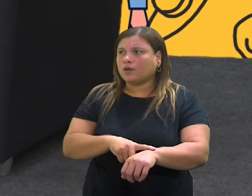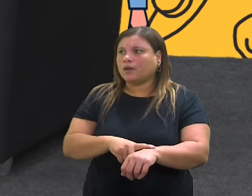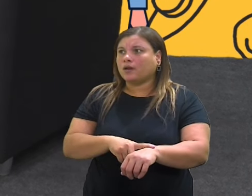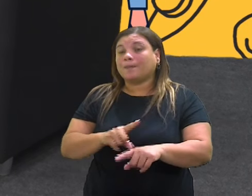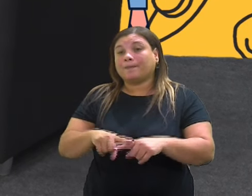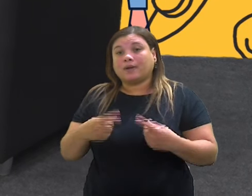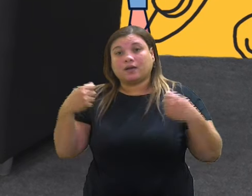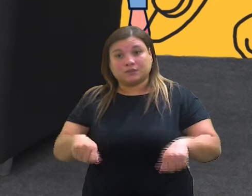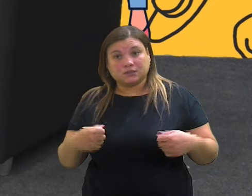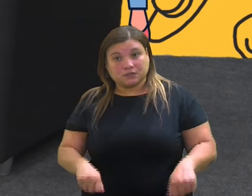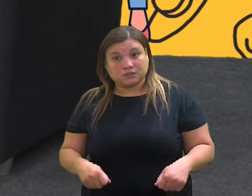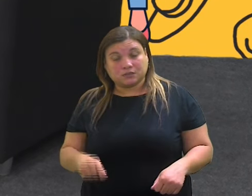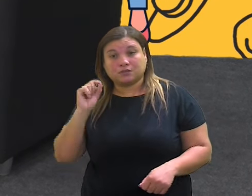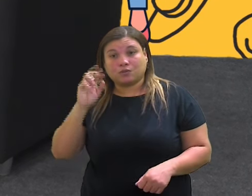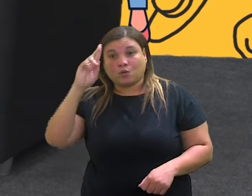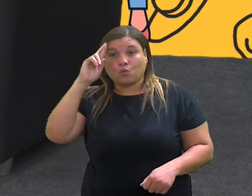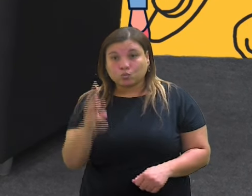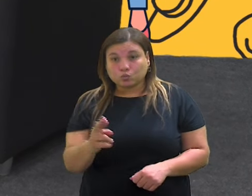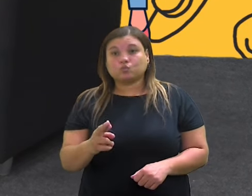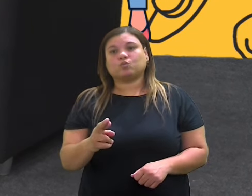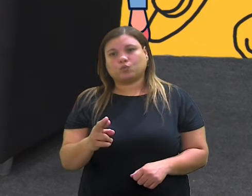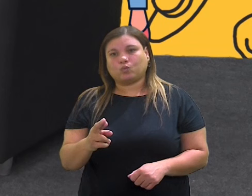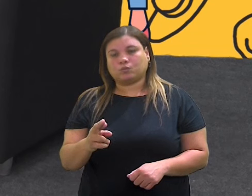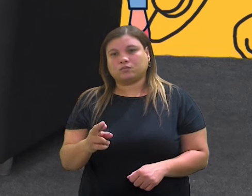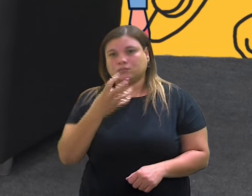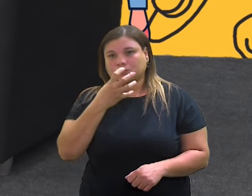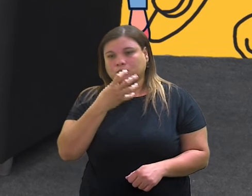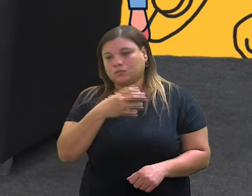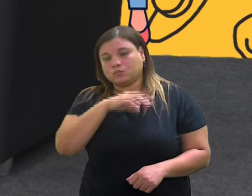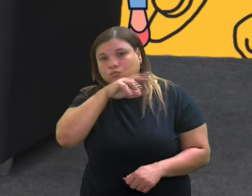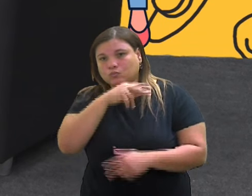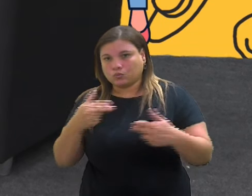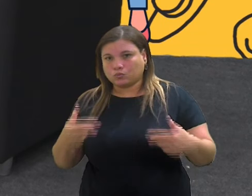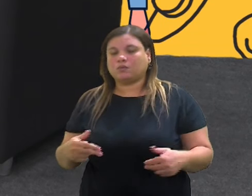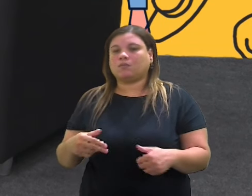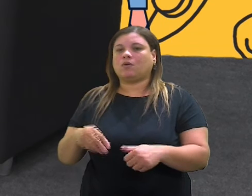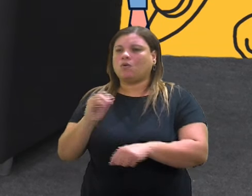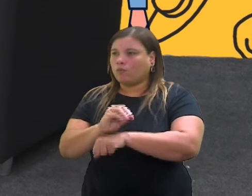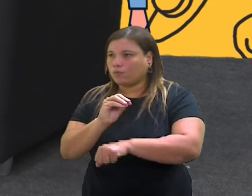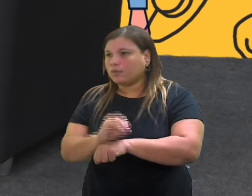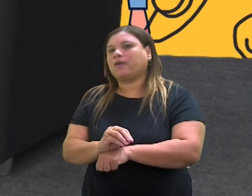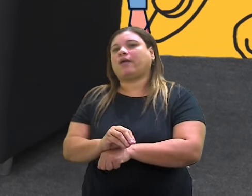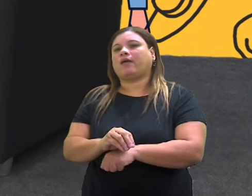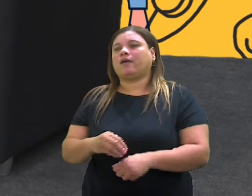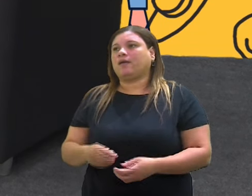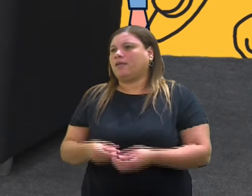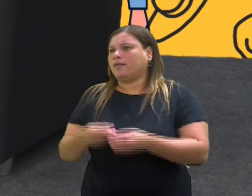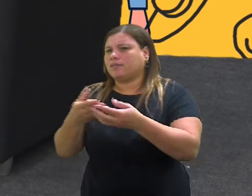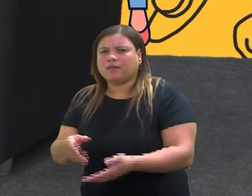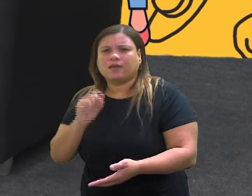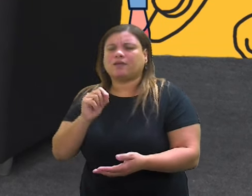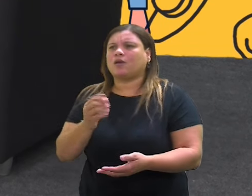são do tutor do animal. Então, ele tem que o alimento desse animal, comida,